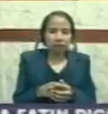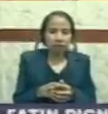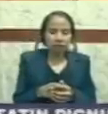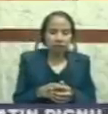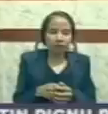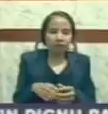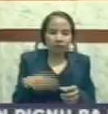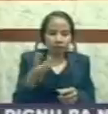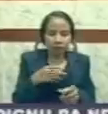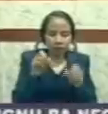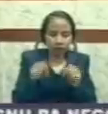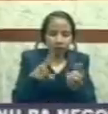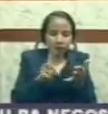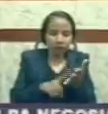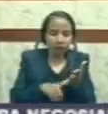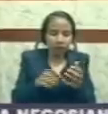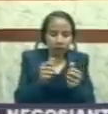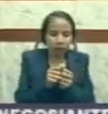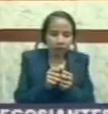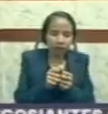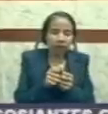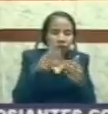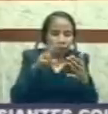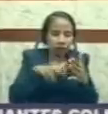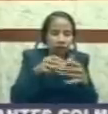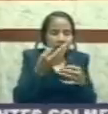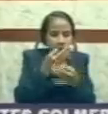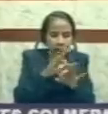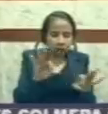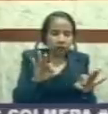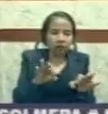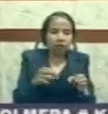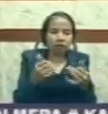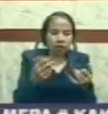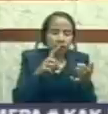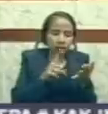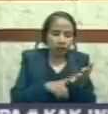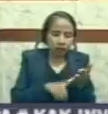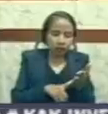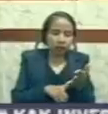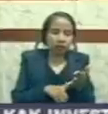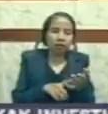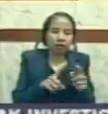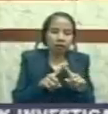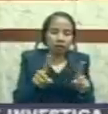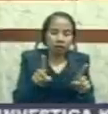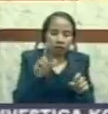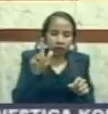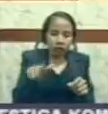Ite bele diskuti hamutuk, halo litura hotuana, halo bele diskuti hamutuk, mai be orsida iha vota saune, ita